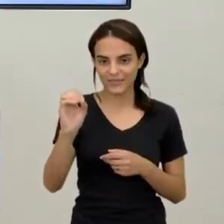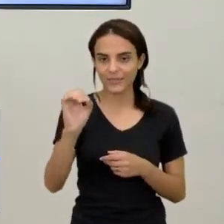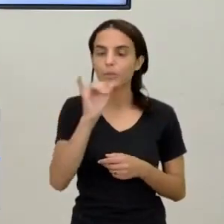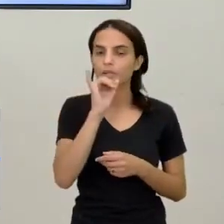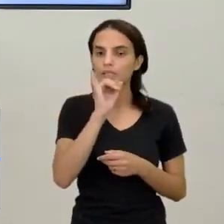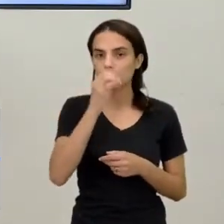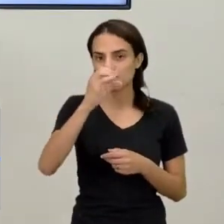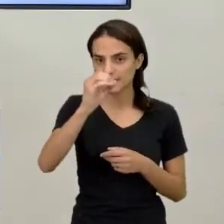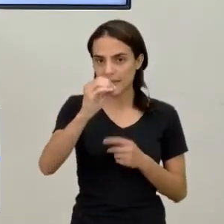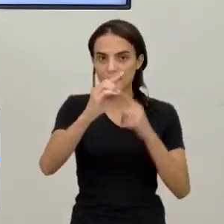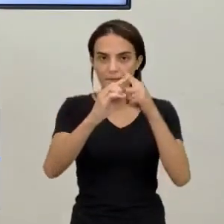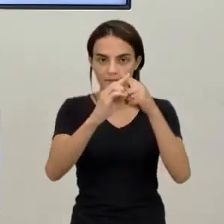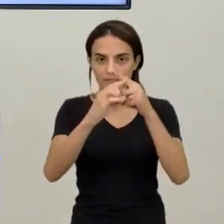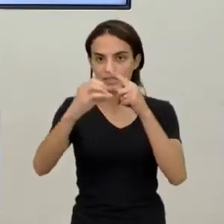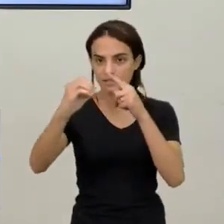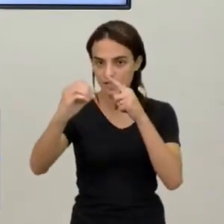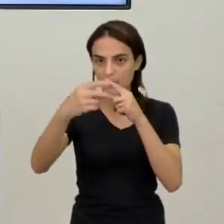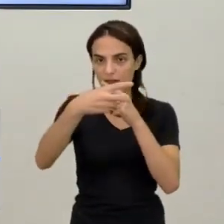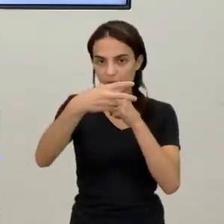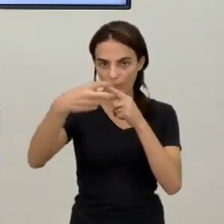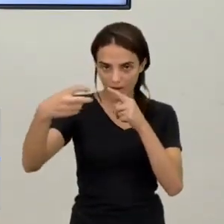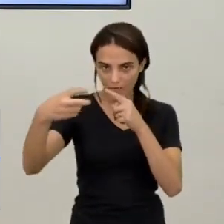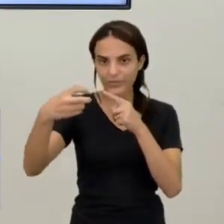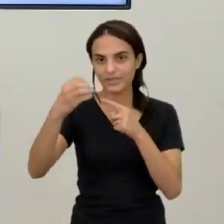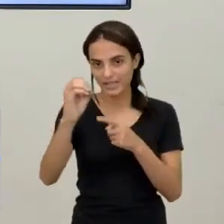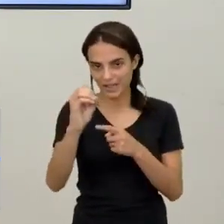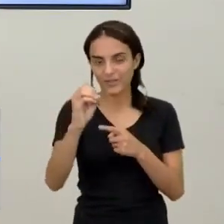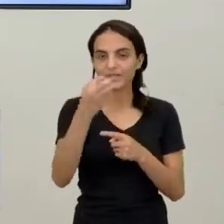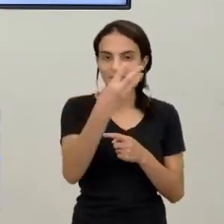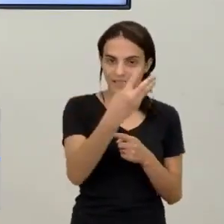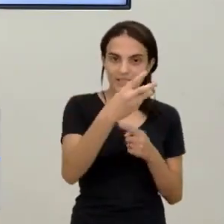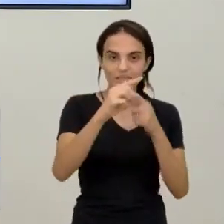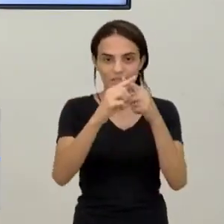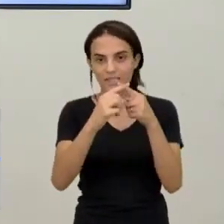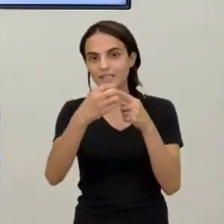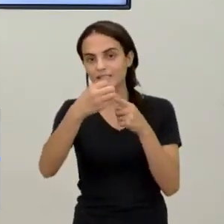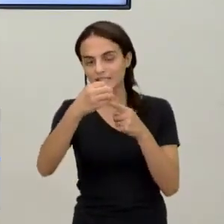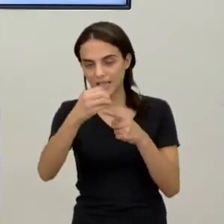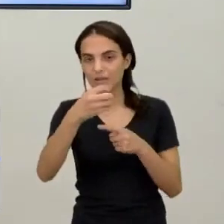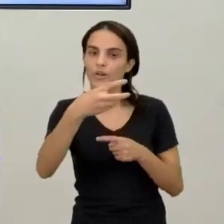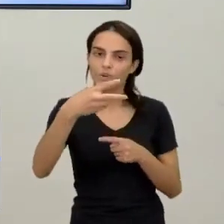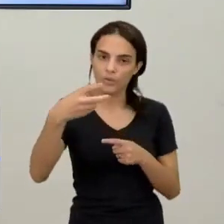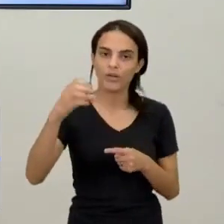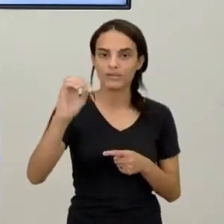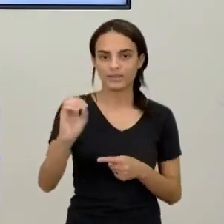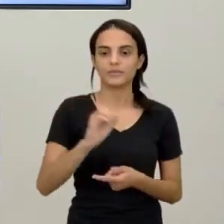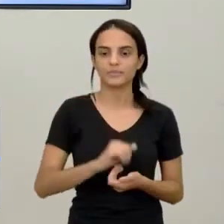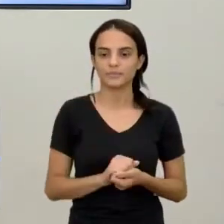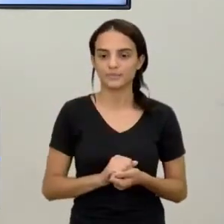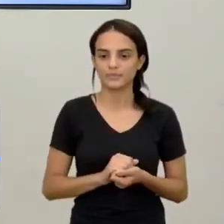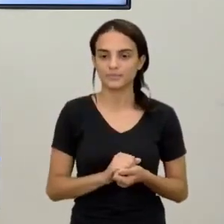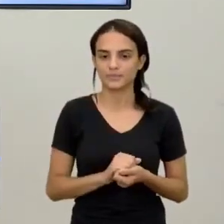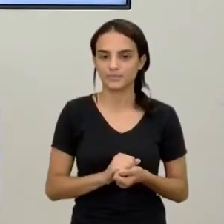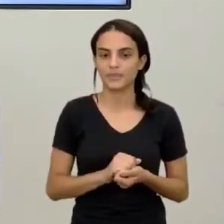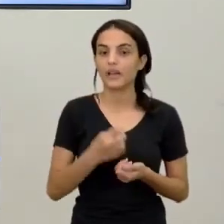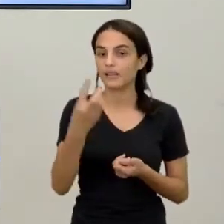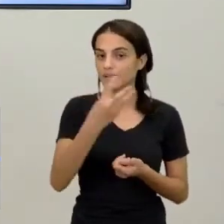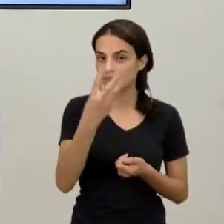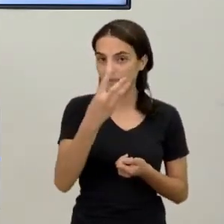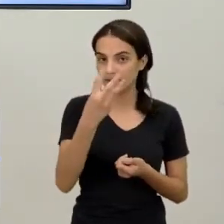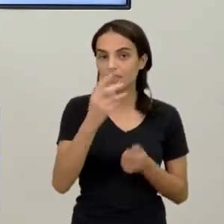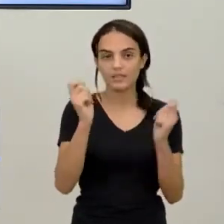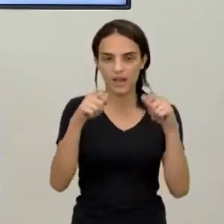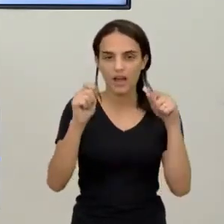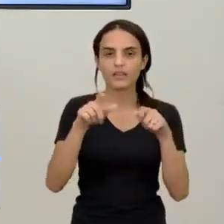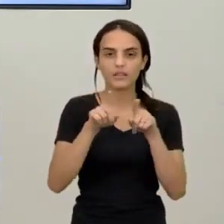0 vezes 0 é 0, e 3 vezes 0 também é 0. Uma outra possibilidade aí seria o 3, né? 3 ao